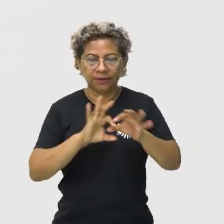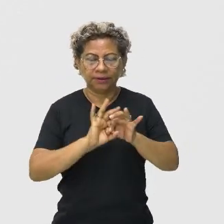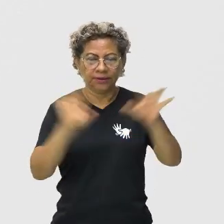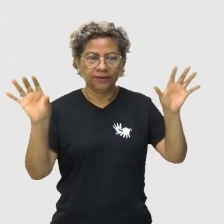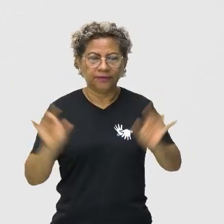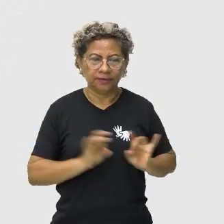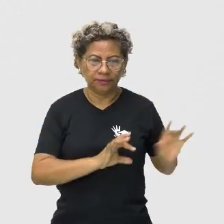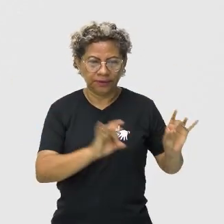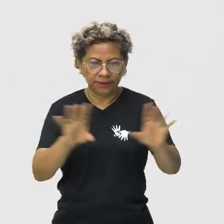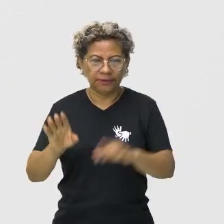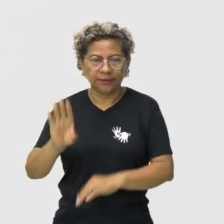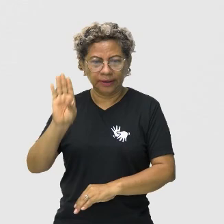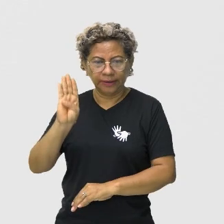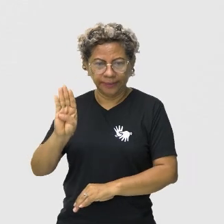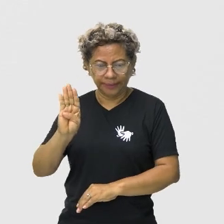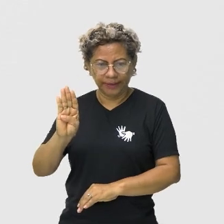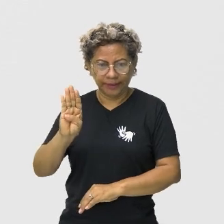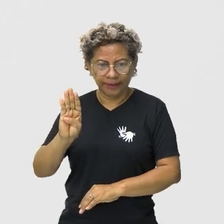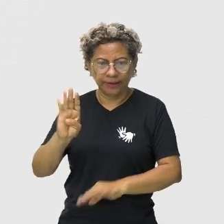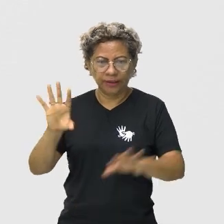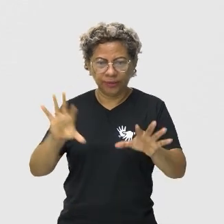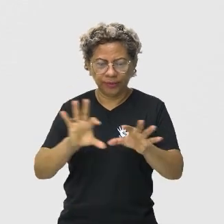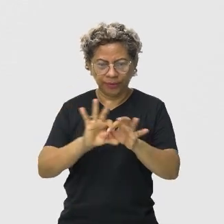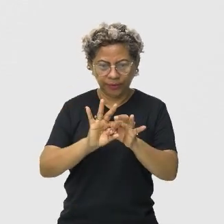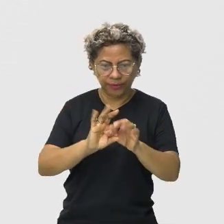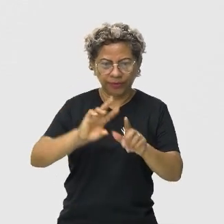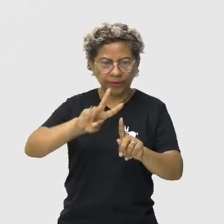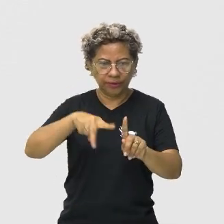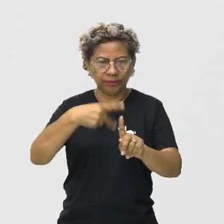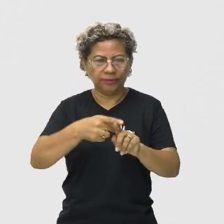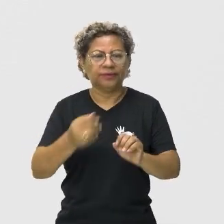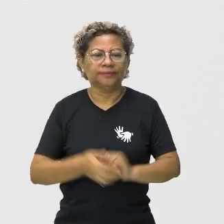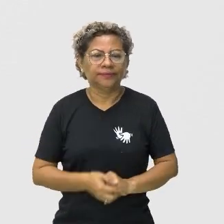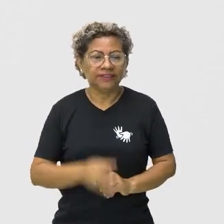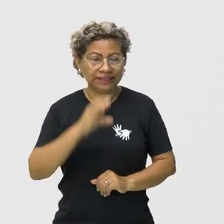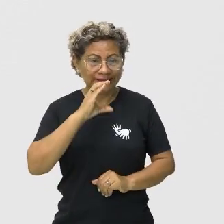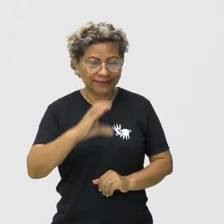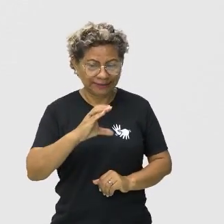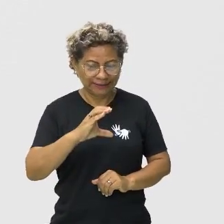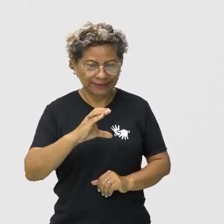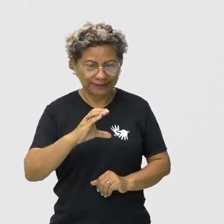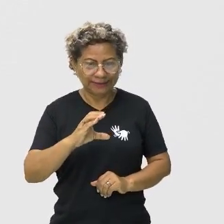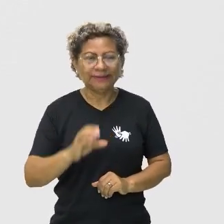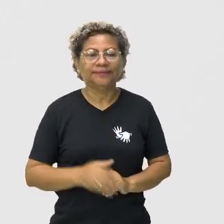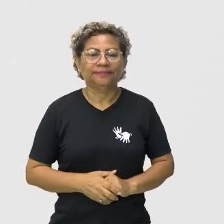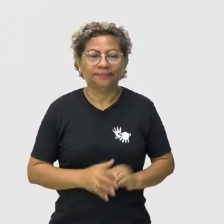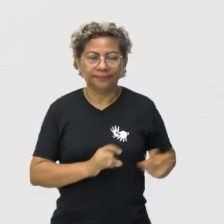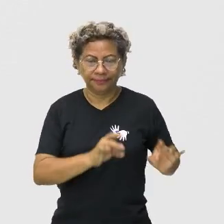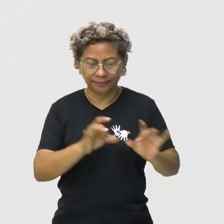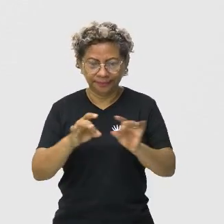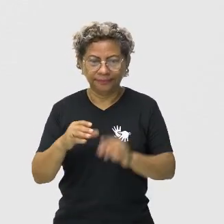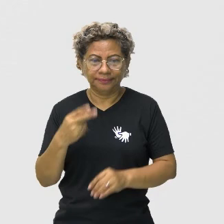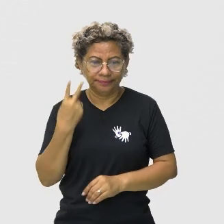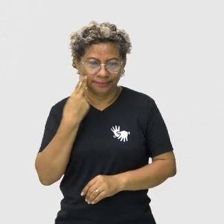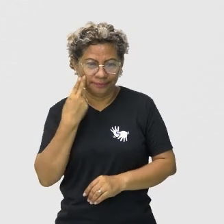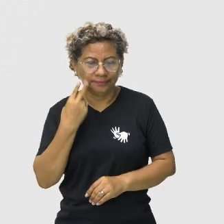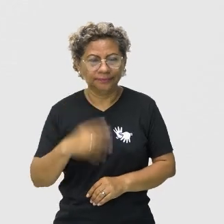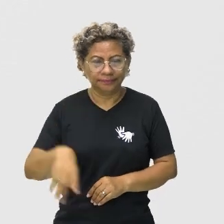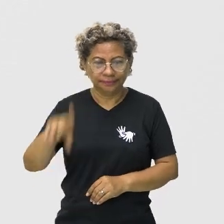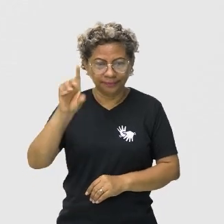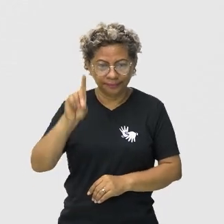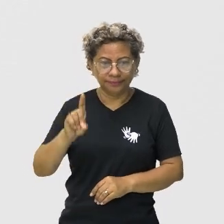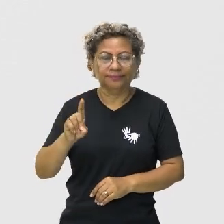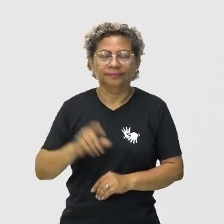aduaneira, C, mercado comum, D, união econômica e monetária, ou seria a letra E,